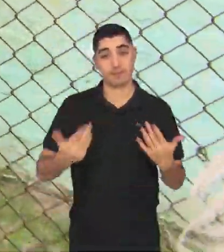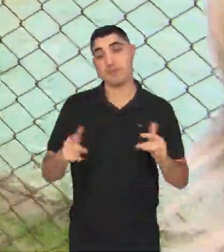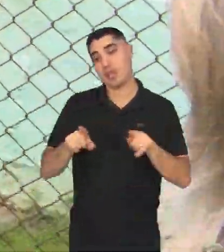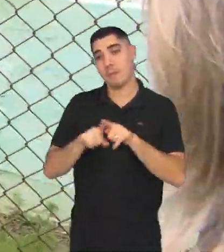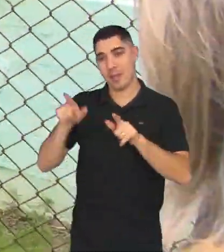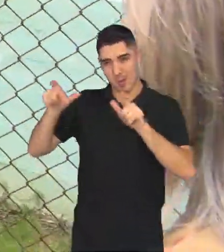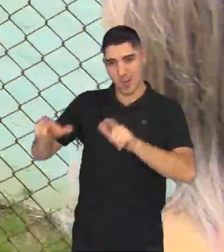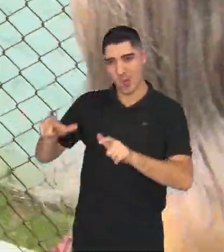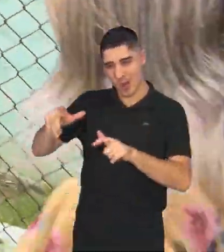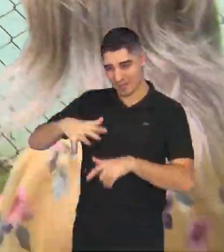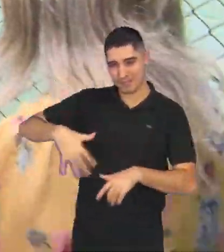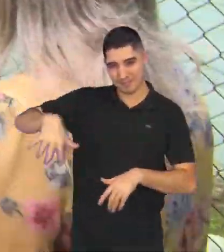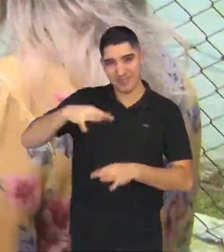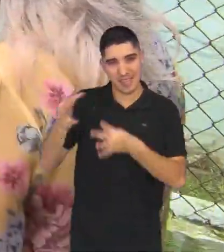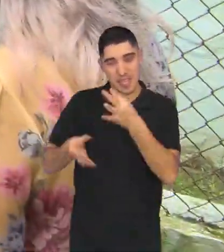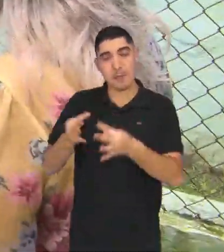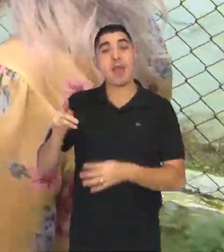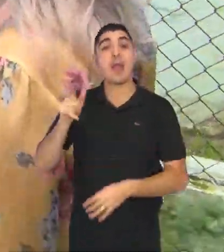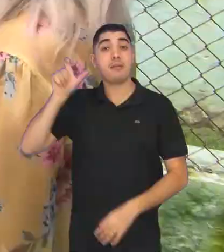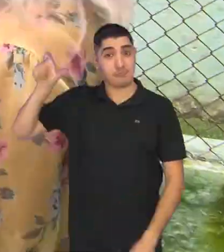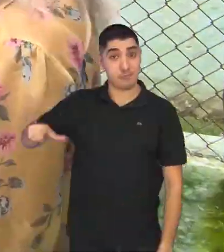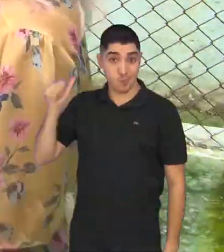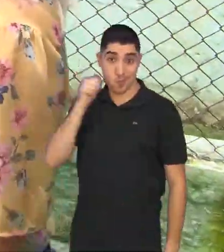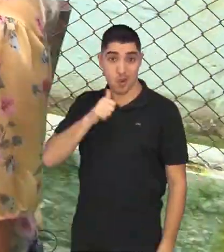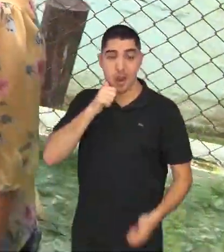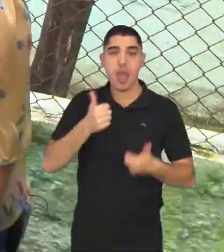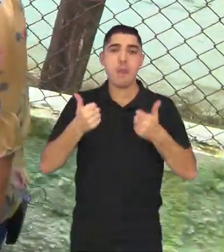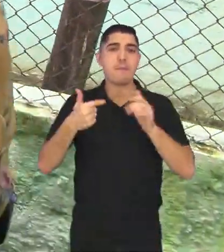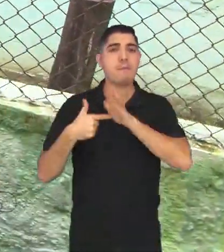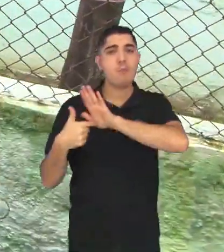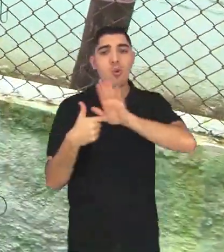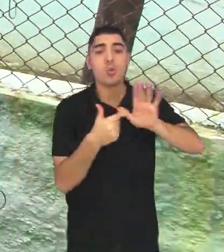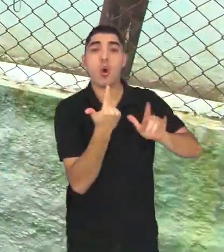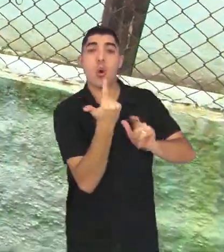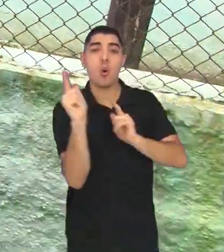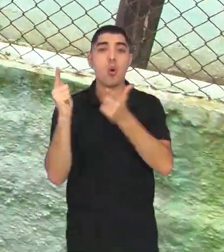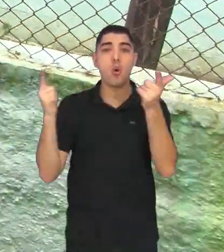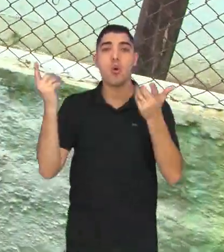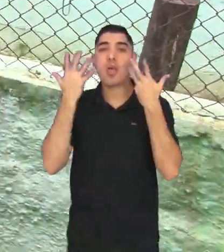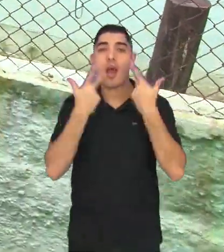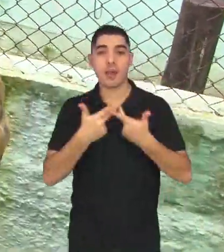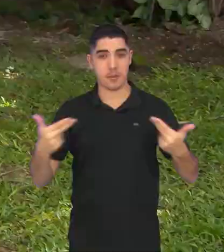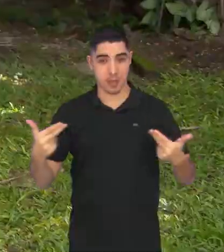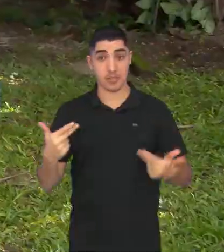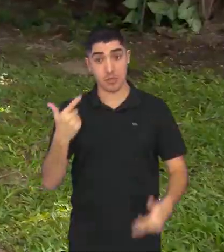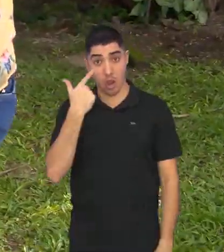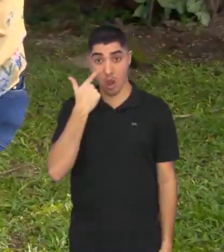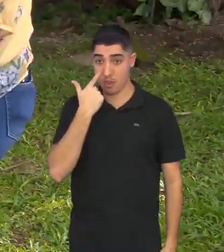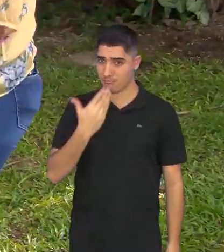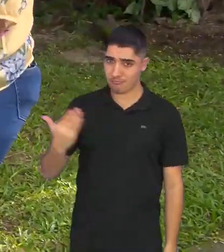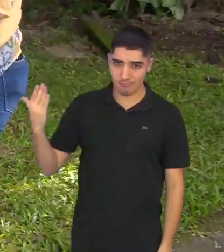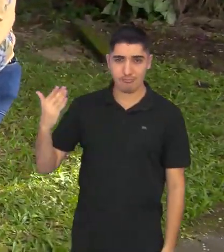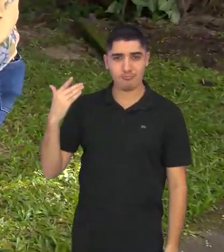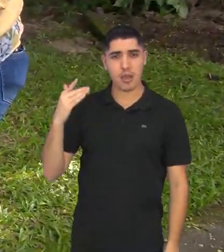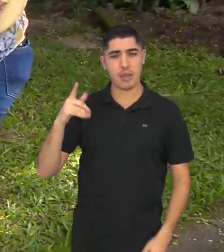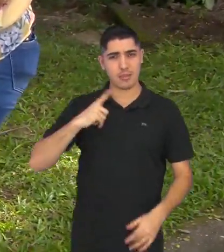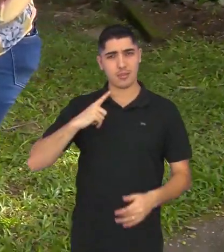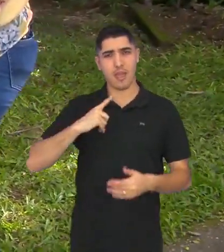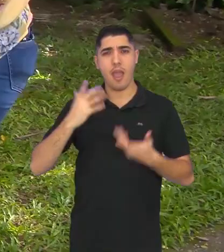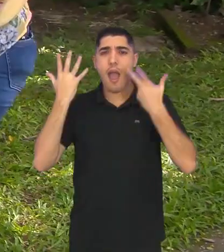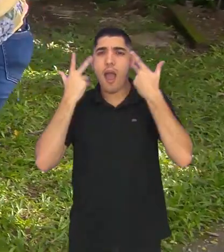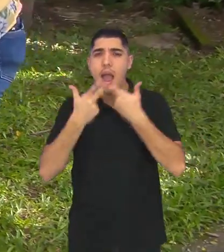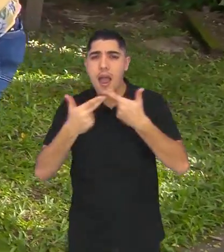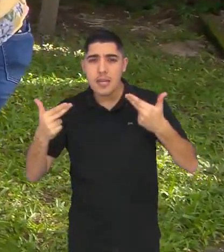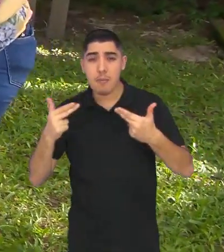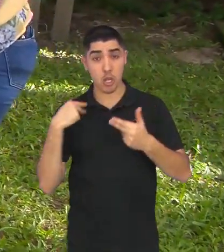espaço de tratamento e quarentena, Valdirez mostrou pra gente outros animais silvestres do CRAS. Você deve ter observado que onde estão